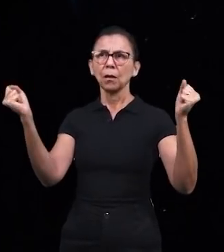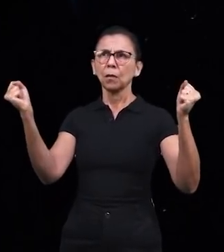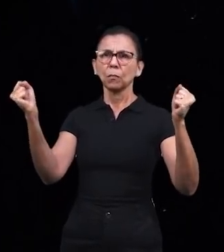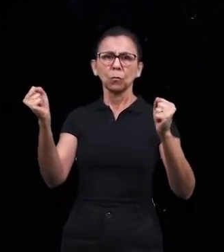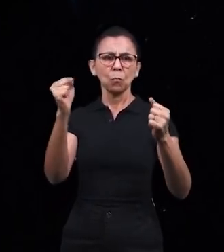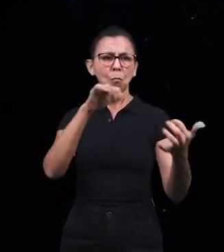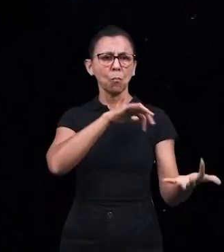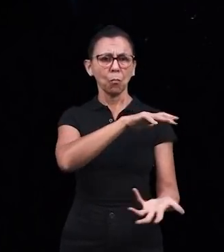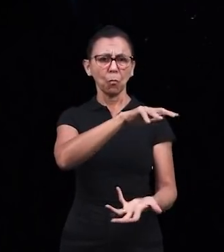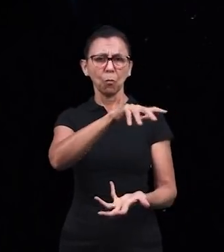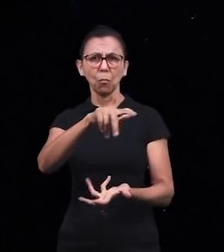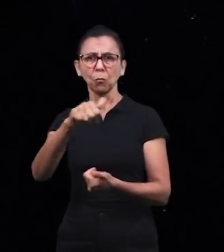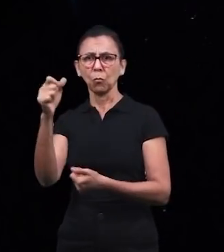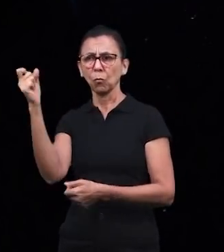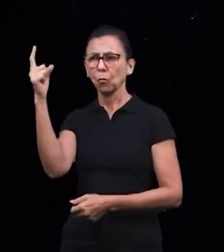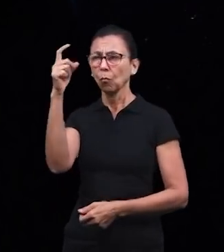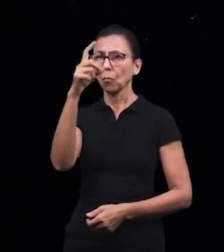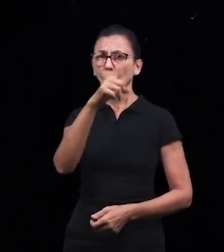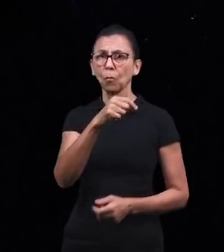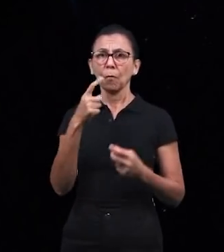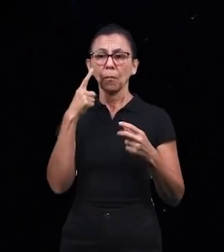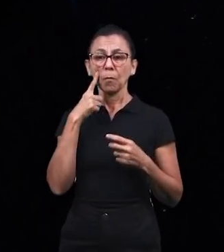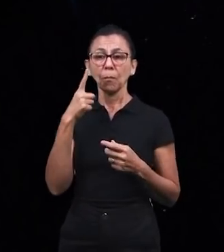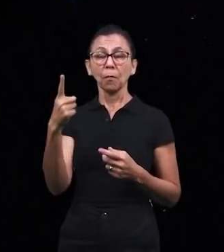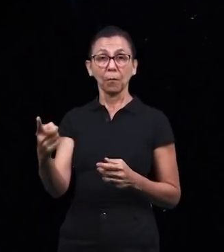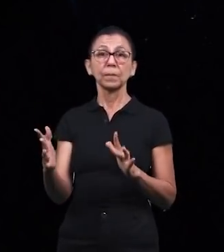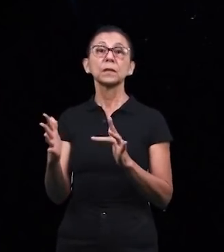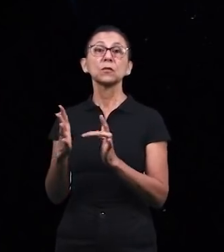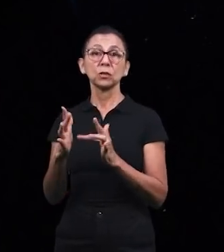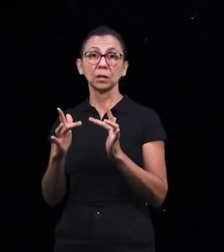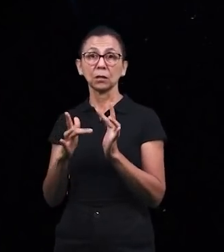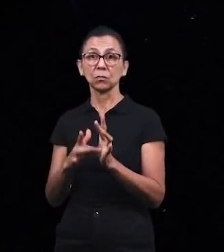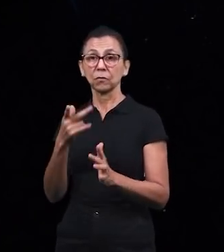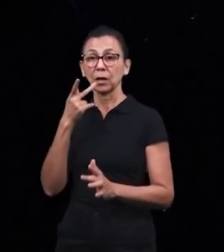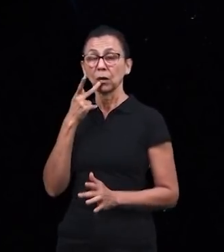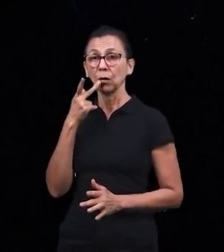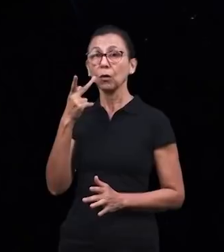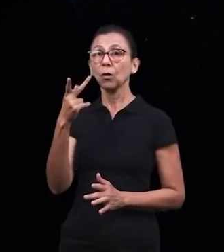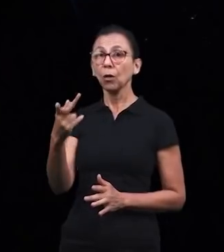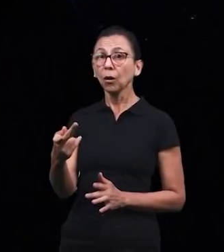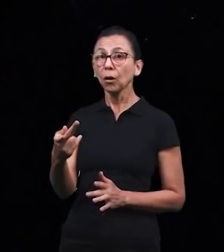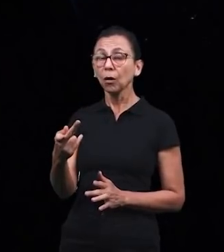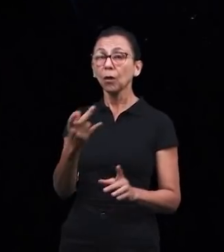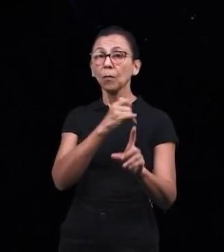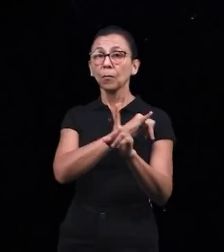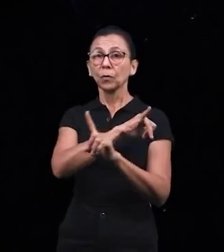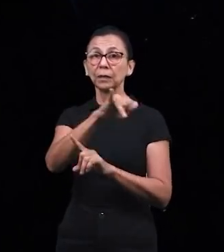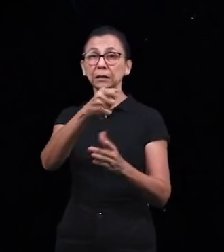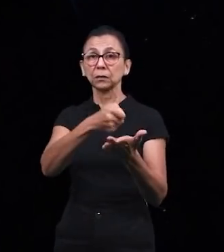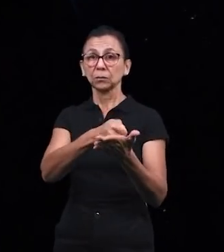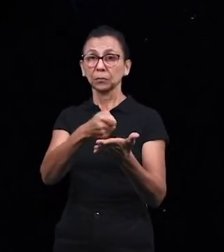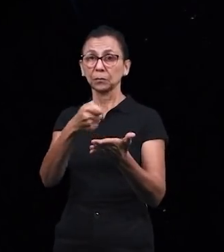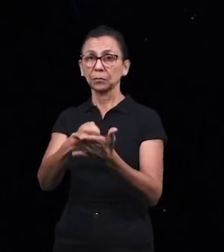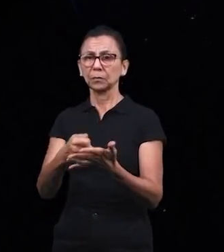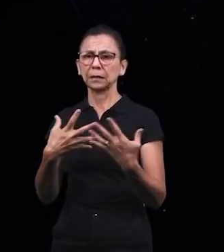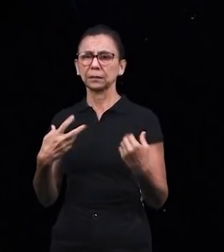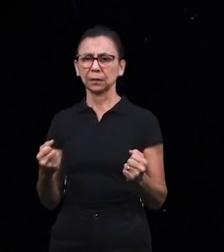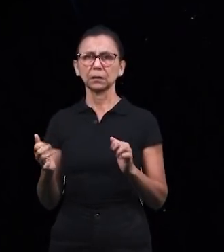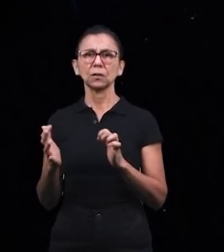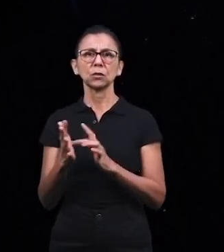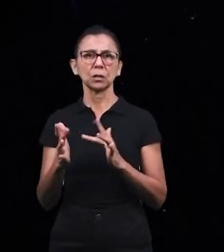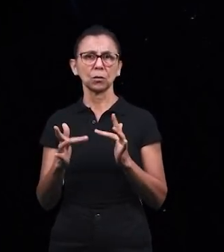devorou. Porém não houve agonia como nesse dia do Senhor. Porém não